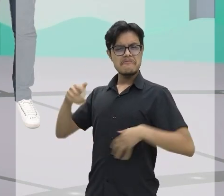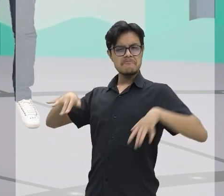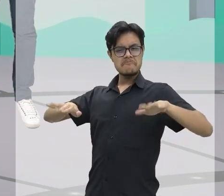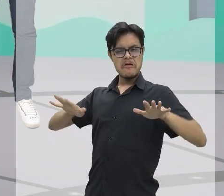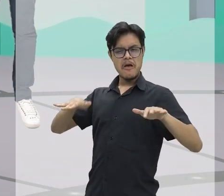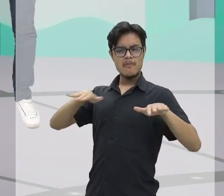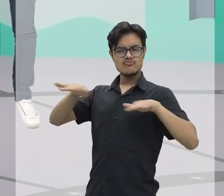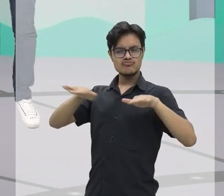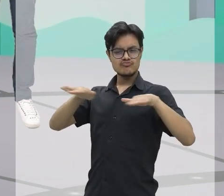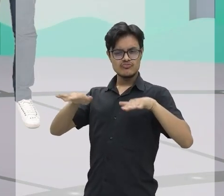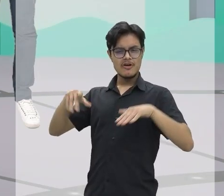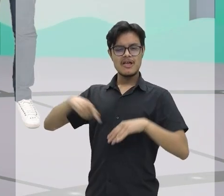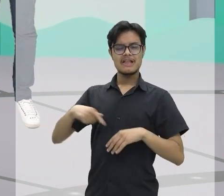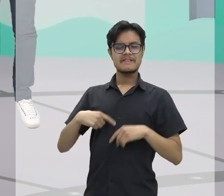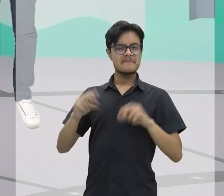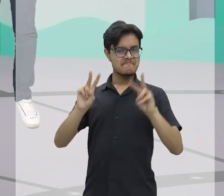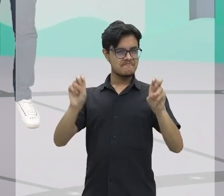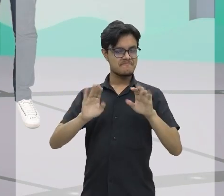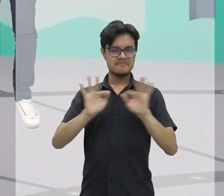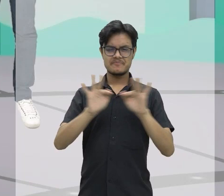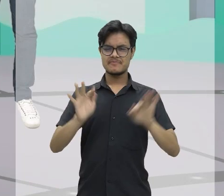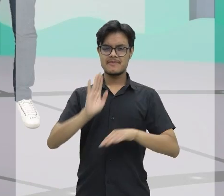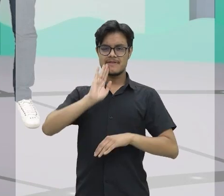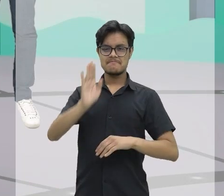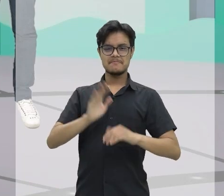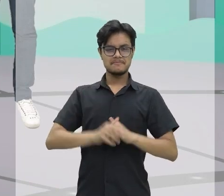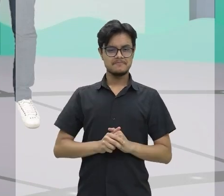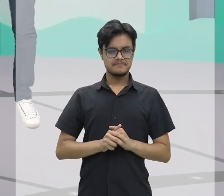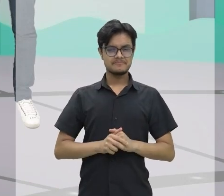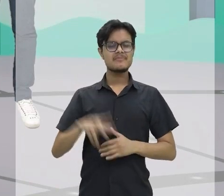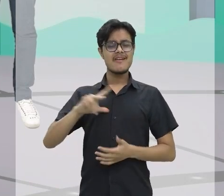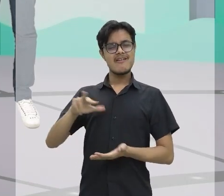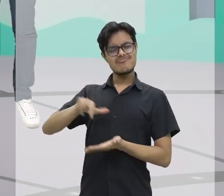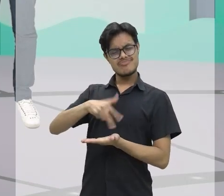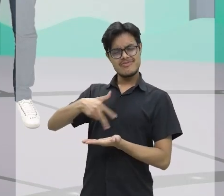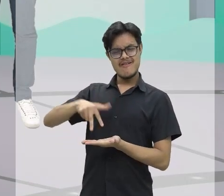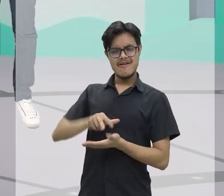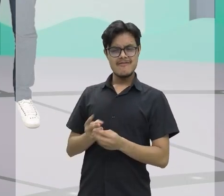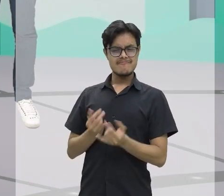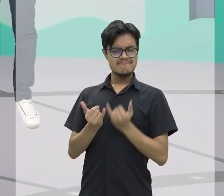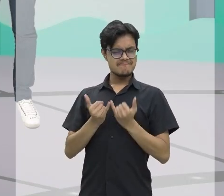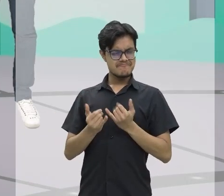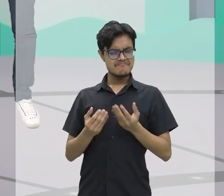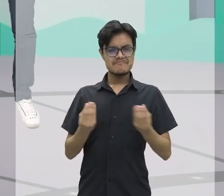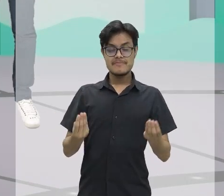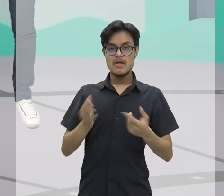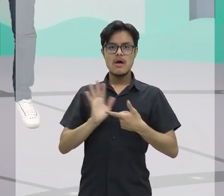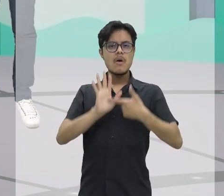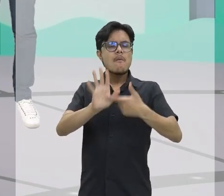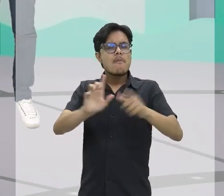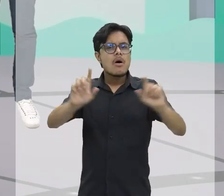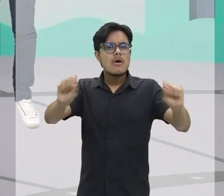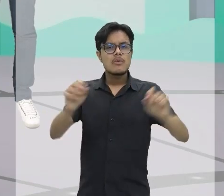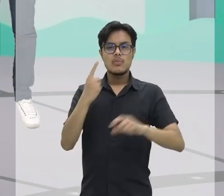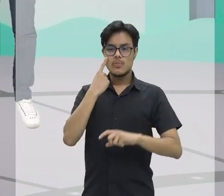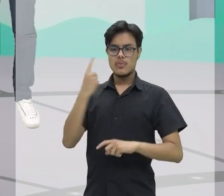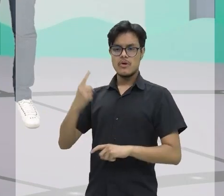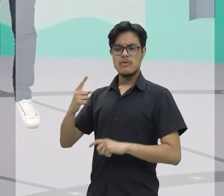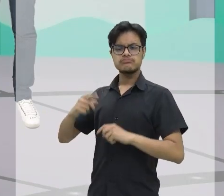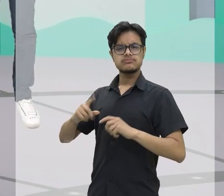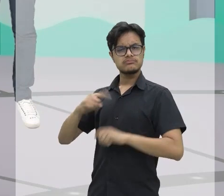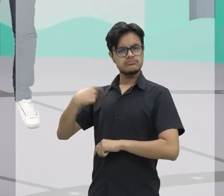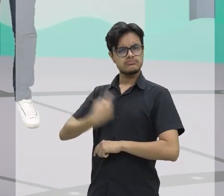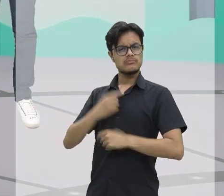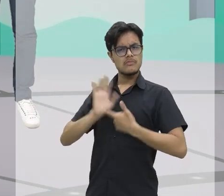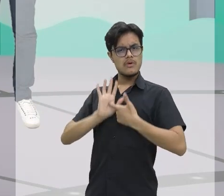articulado, né? Como trouxe aí o título da nossa aula. Até dancinha aí ele consegue fazer. Então, olha só, o esqueleto é uma representação aí do nosso sistema esquelético,